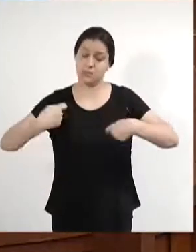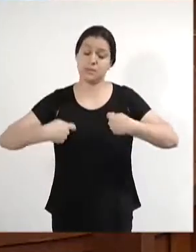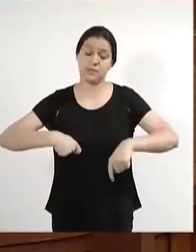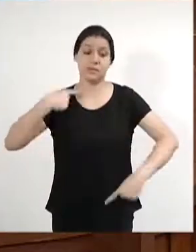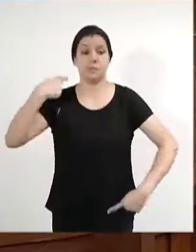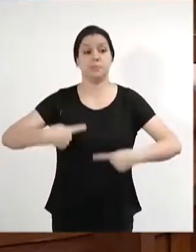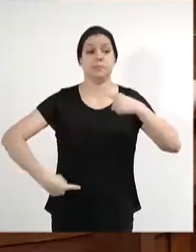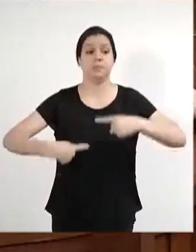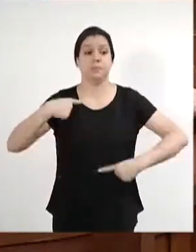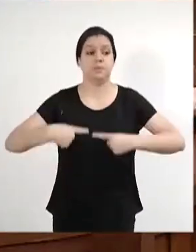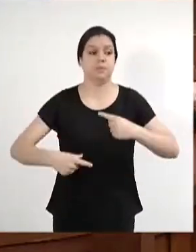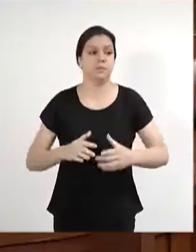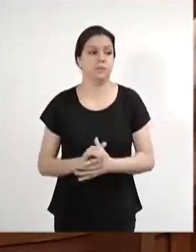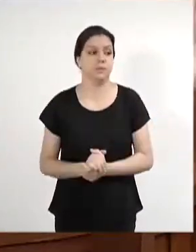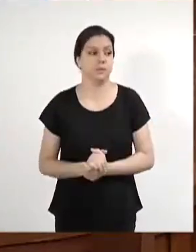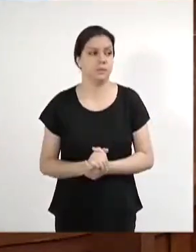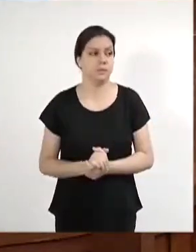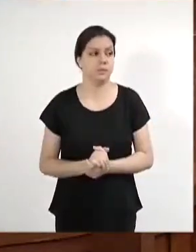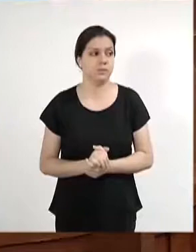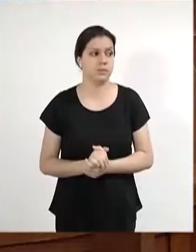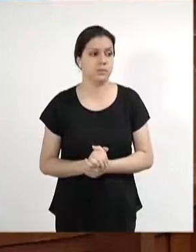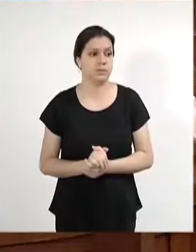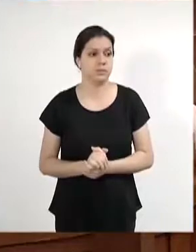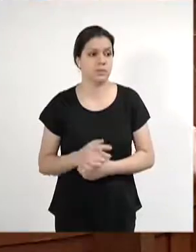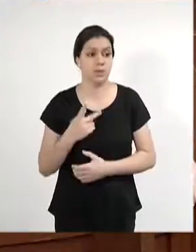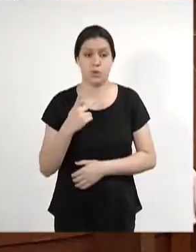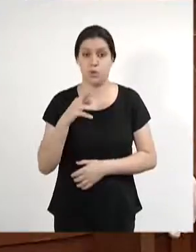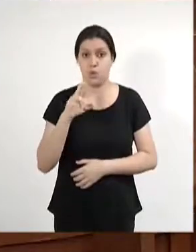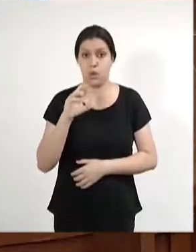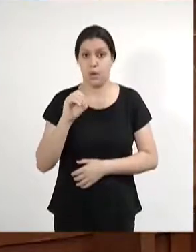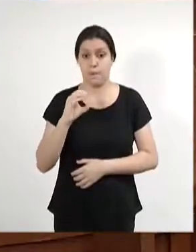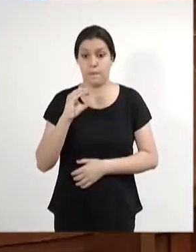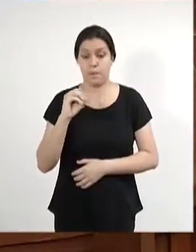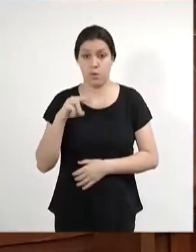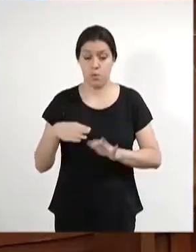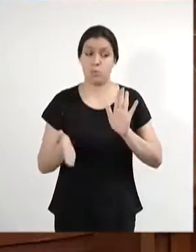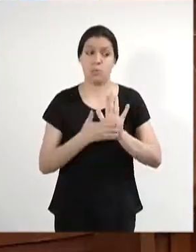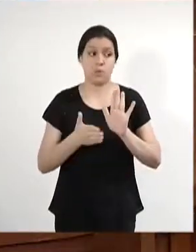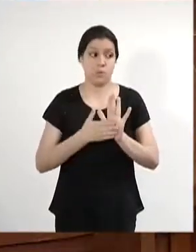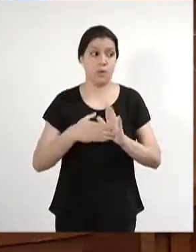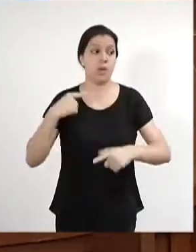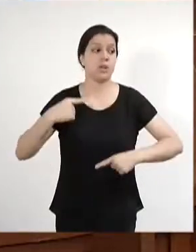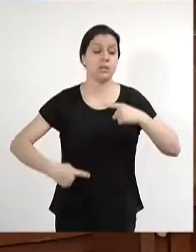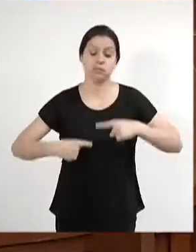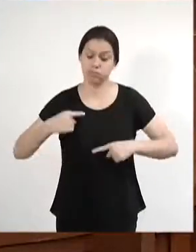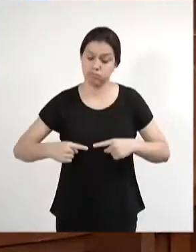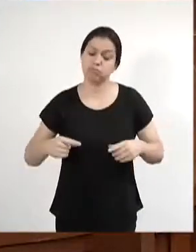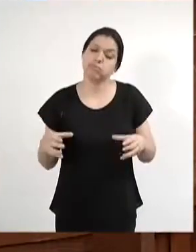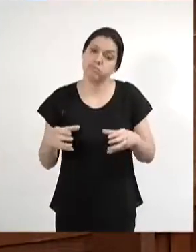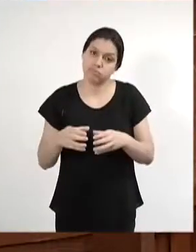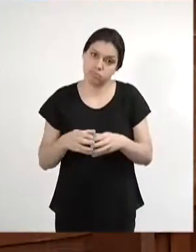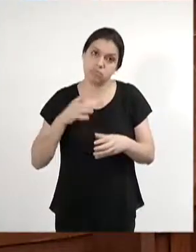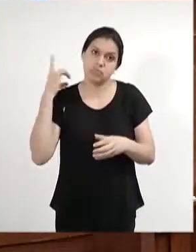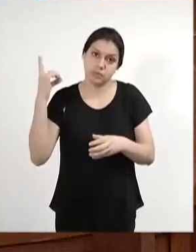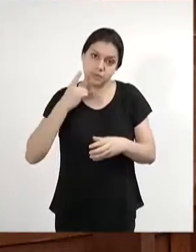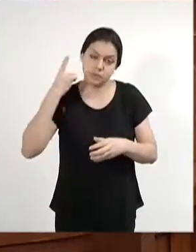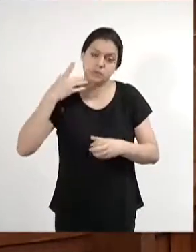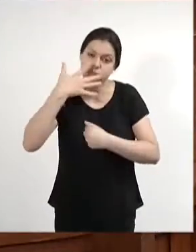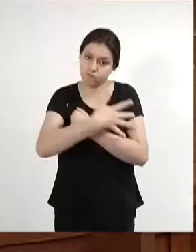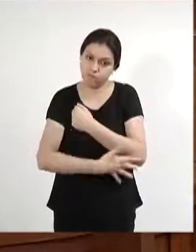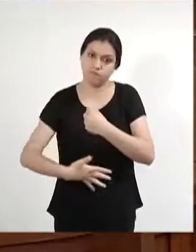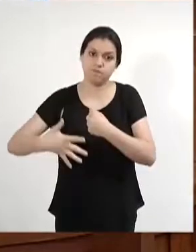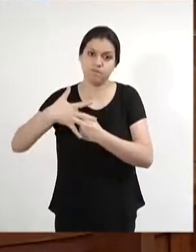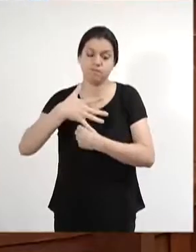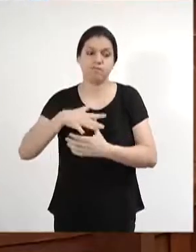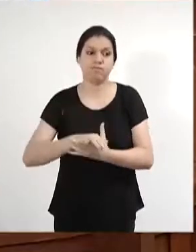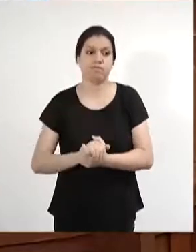vai propor esse debate que fizemos na frente parlamentar, vai propor